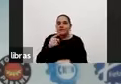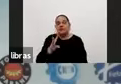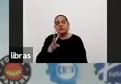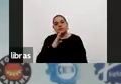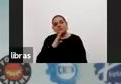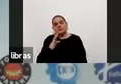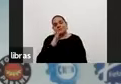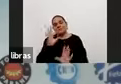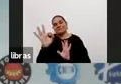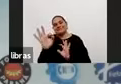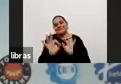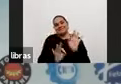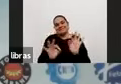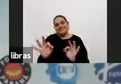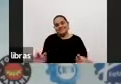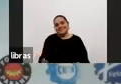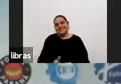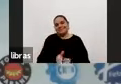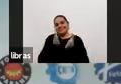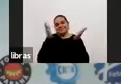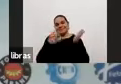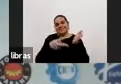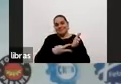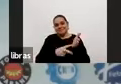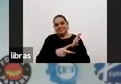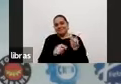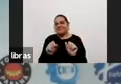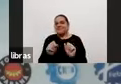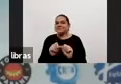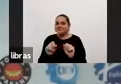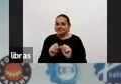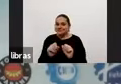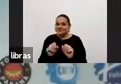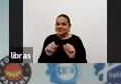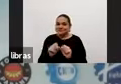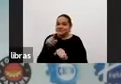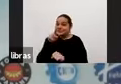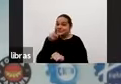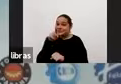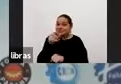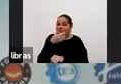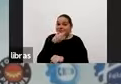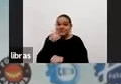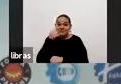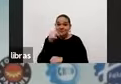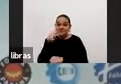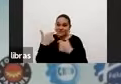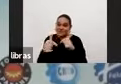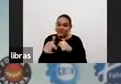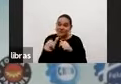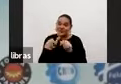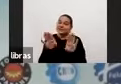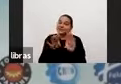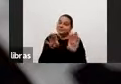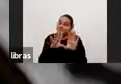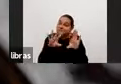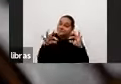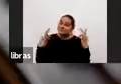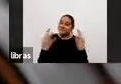projeto maravilhoso que o sindicato está lançando agora para você, trabalhador, e sua família. É com você,